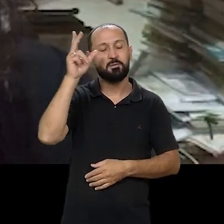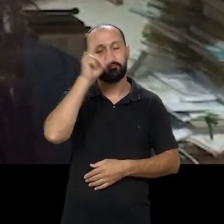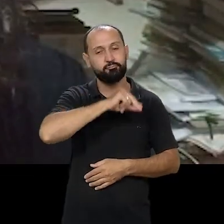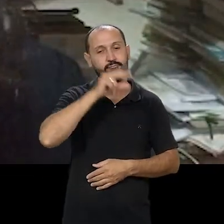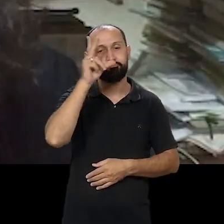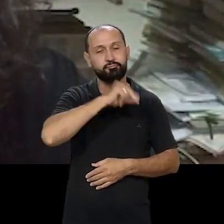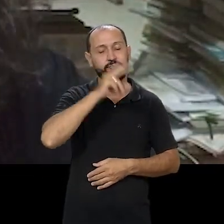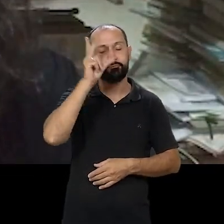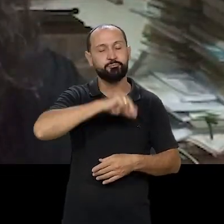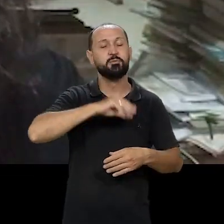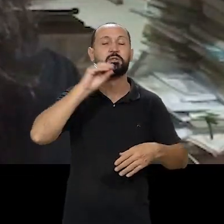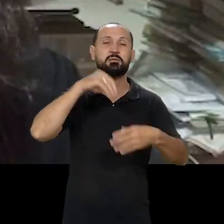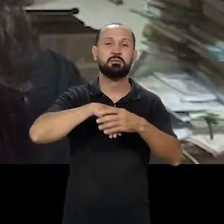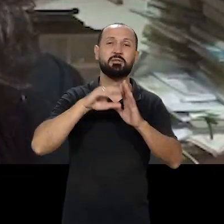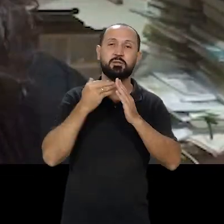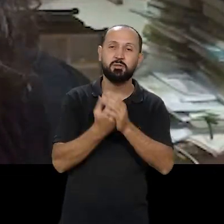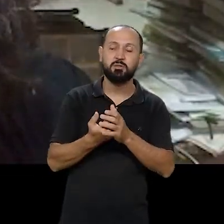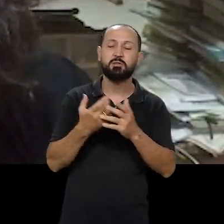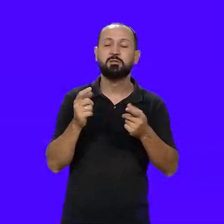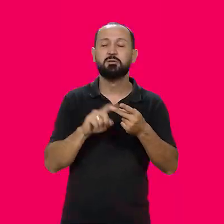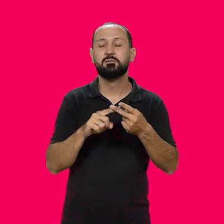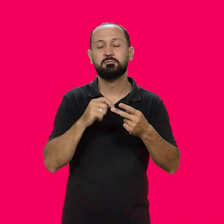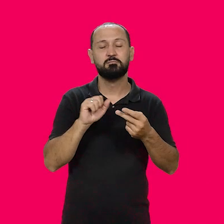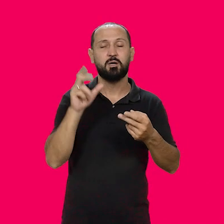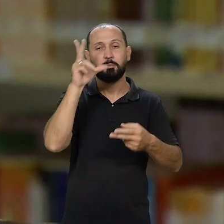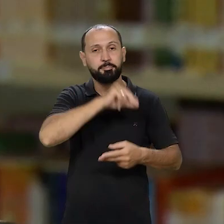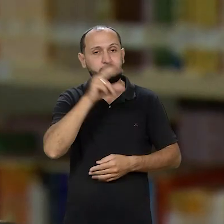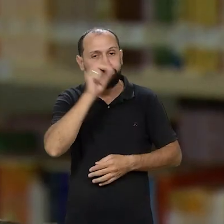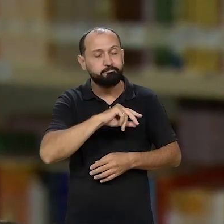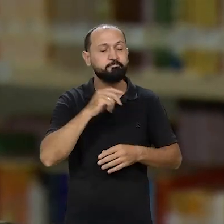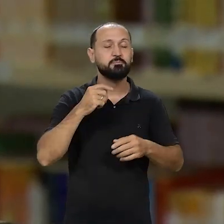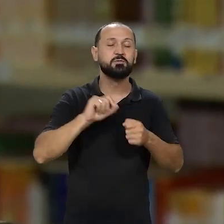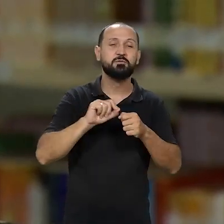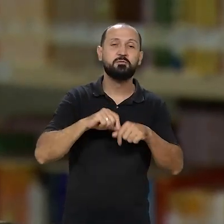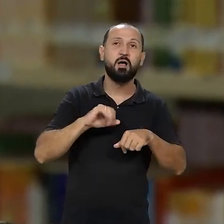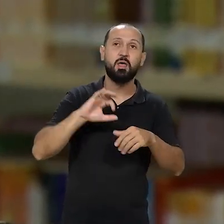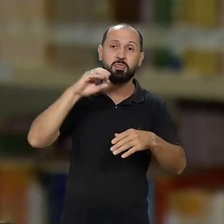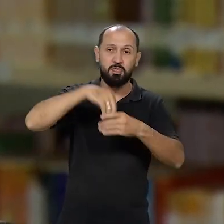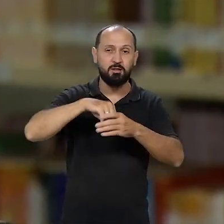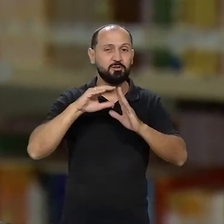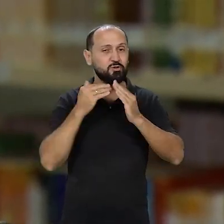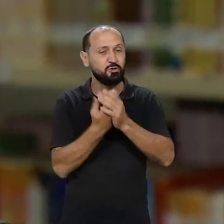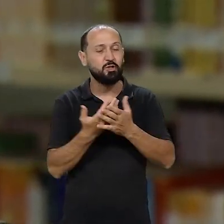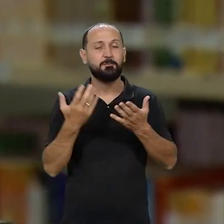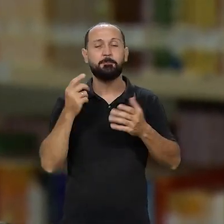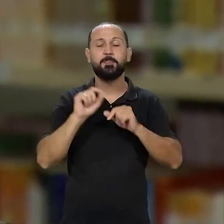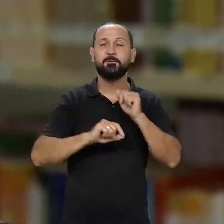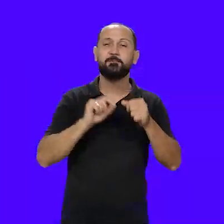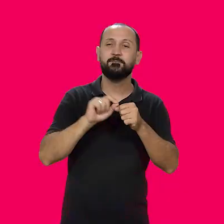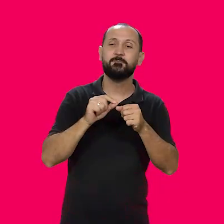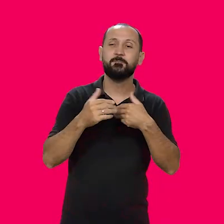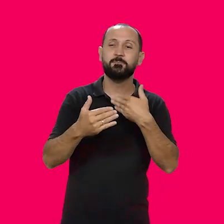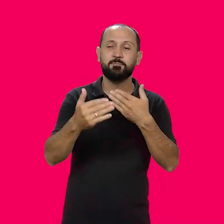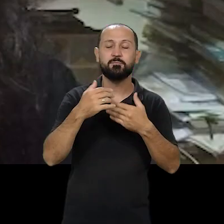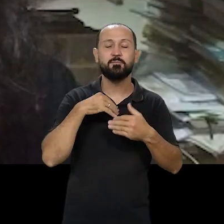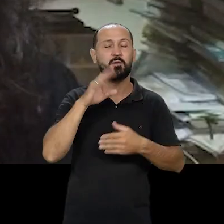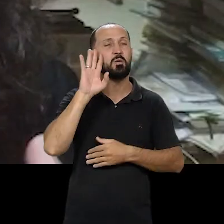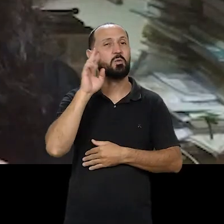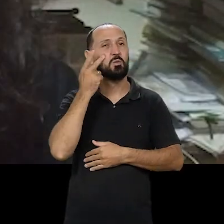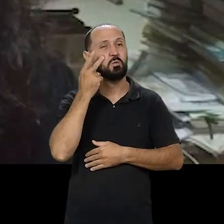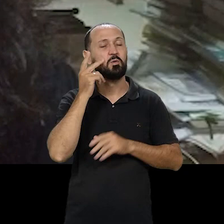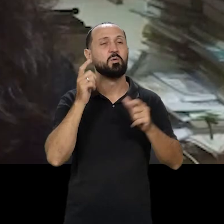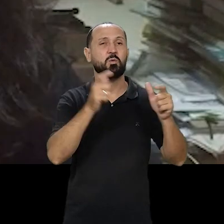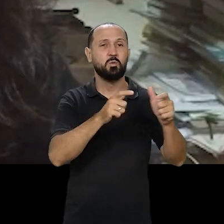desastrado em sua rotina escolar. E pela comicidade que esses desastres, né, essas ações vão acontecendo, isso acaba tendo um